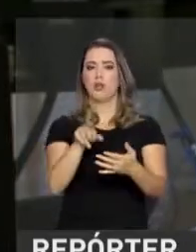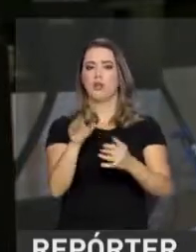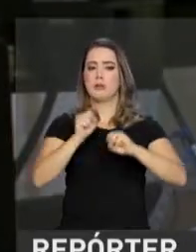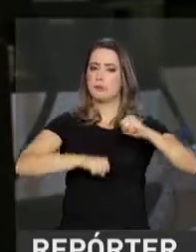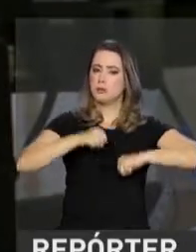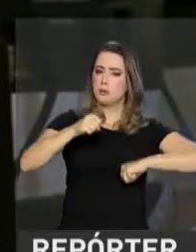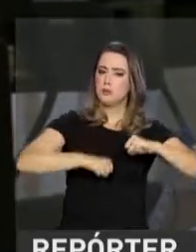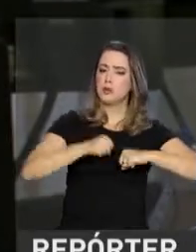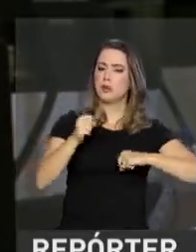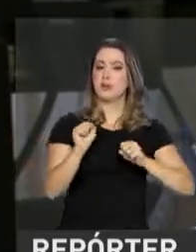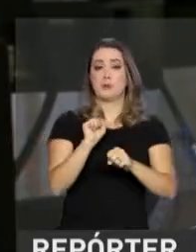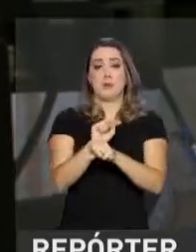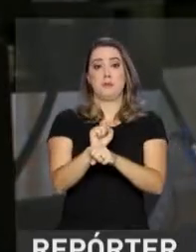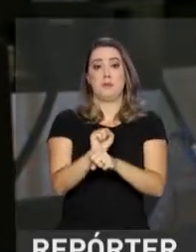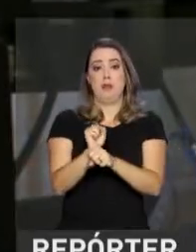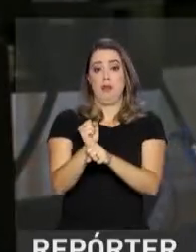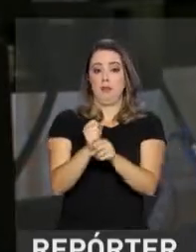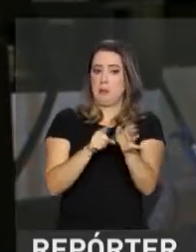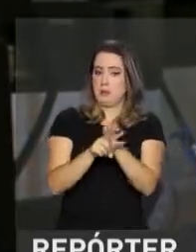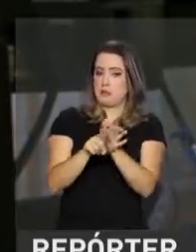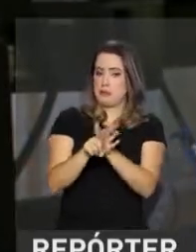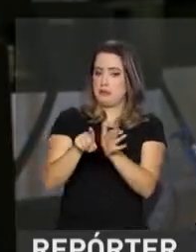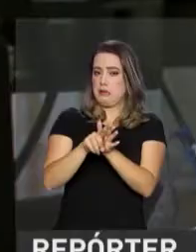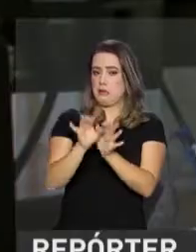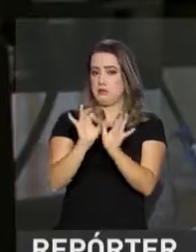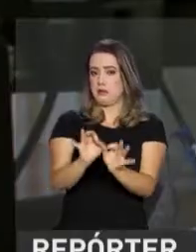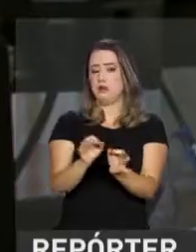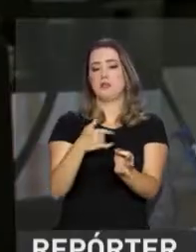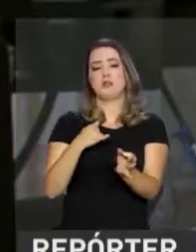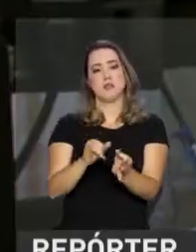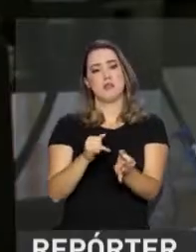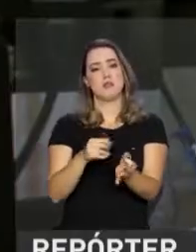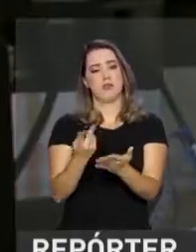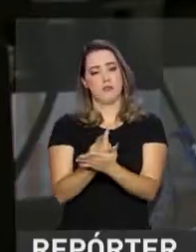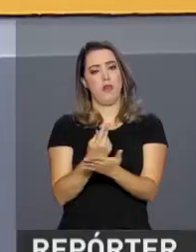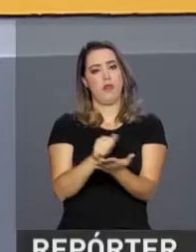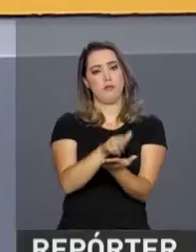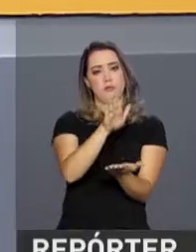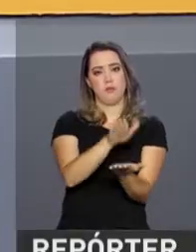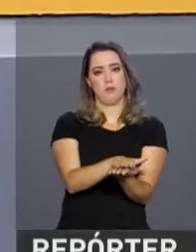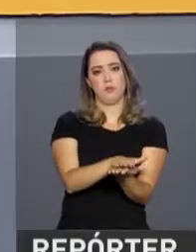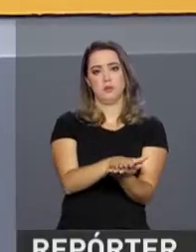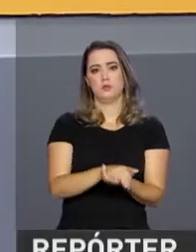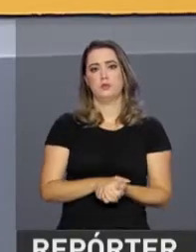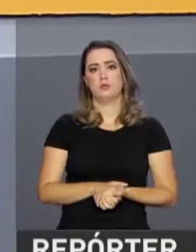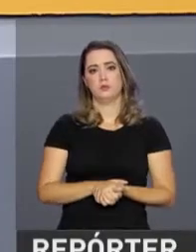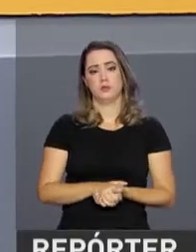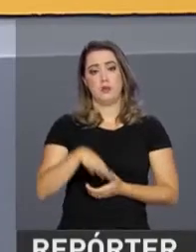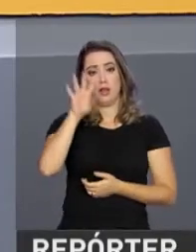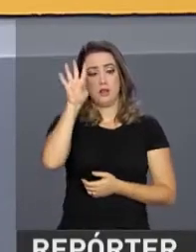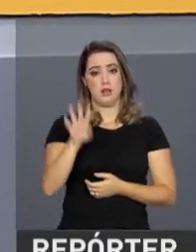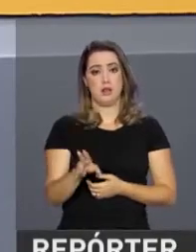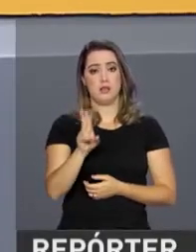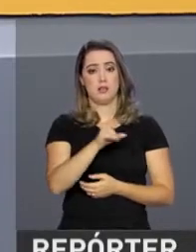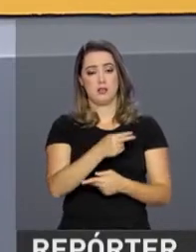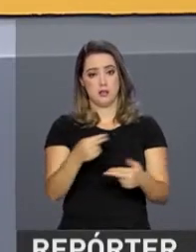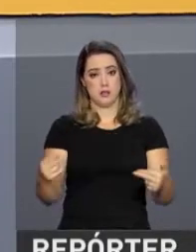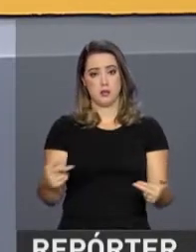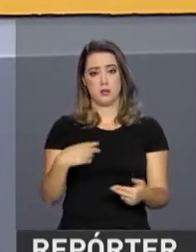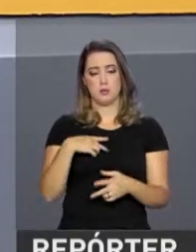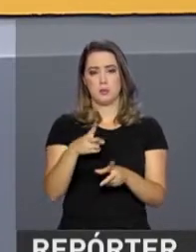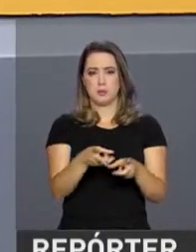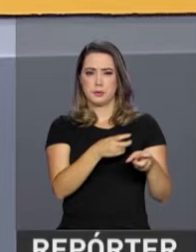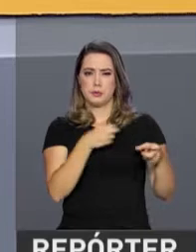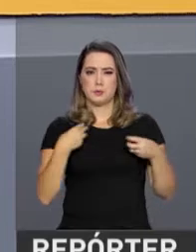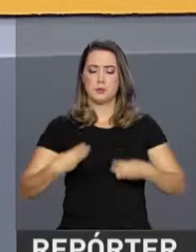paralisada ea fabricação de multa pra esse fornecedor lista dos produtos identificados pelo ministério